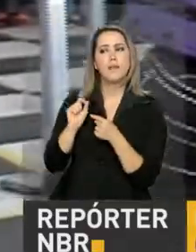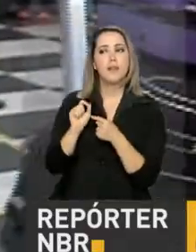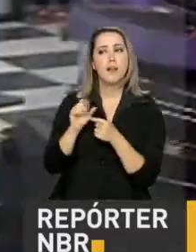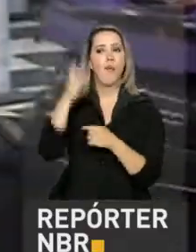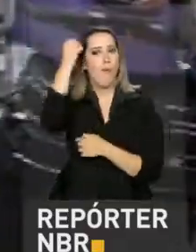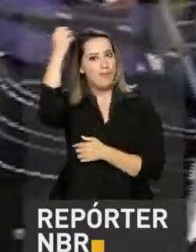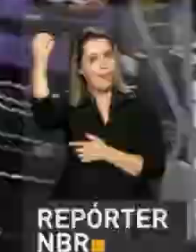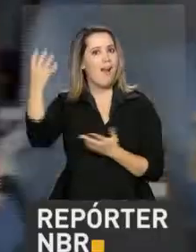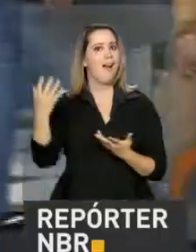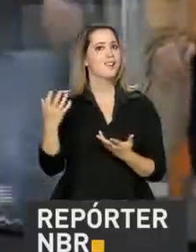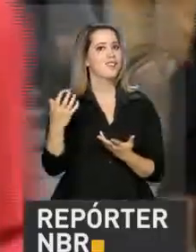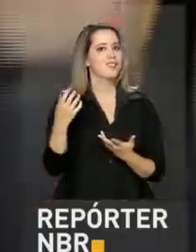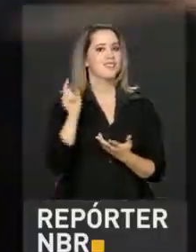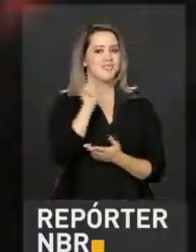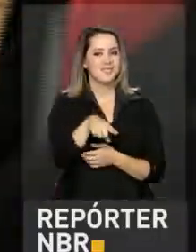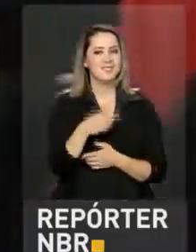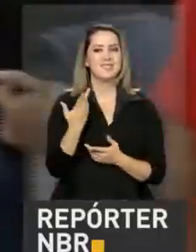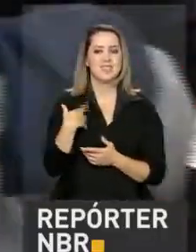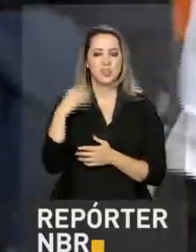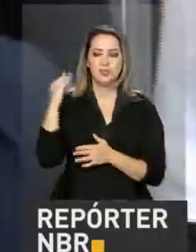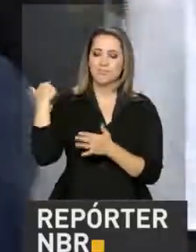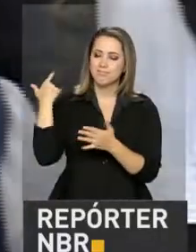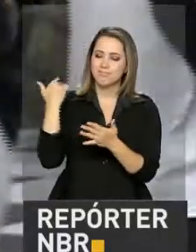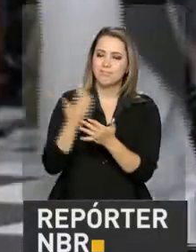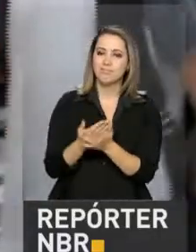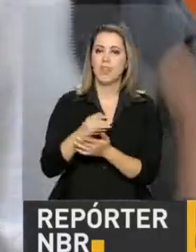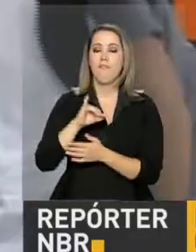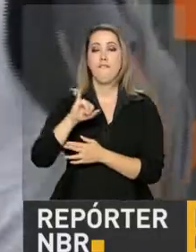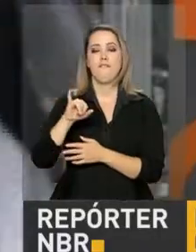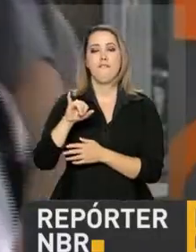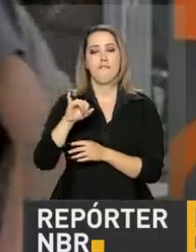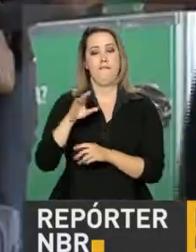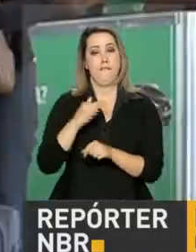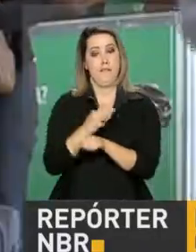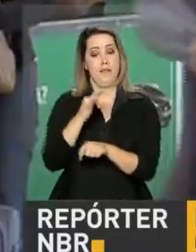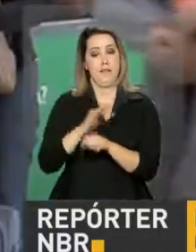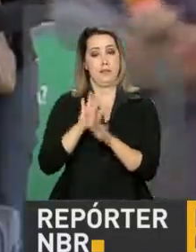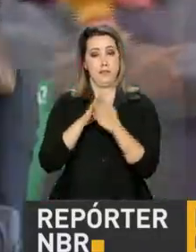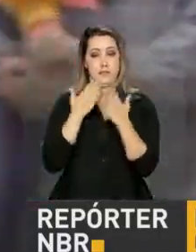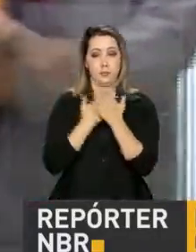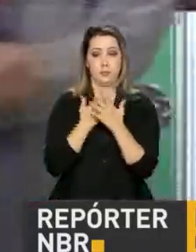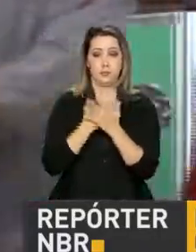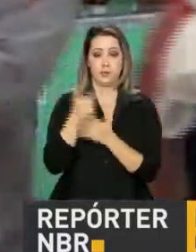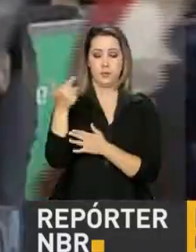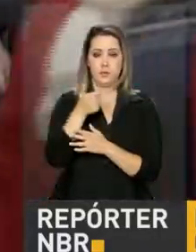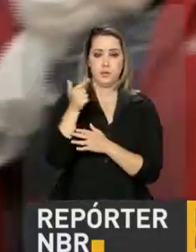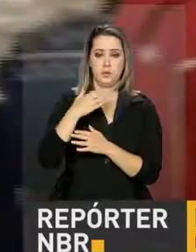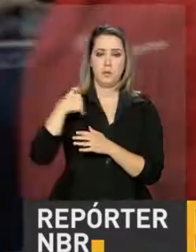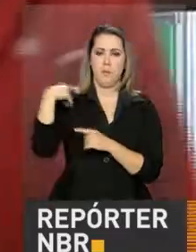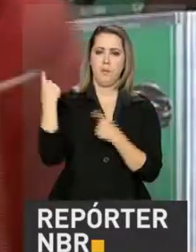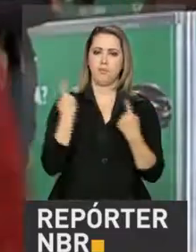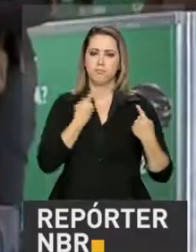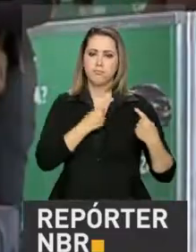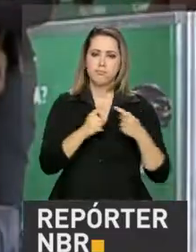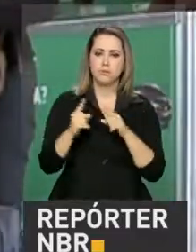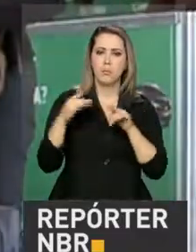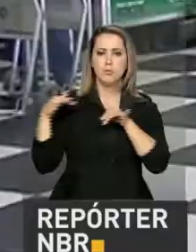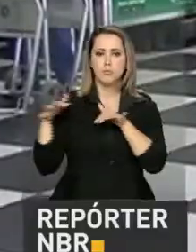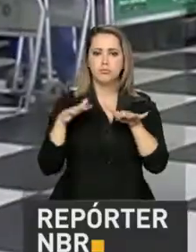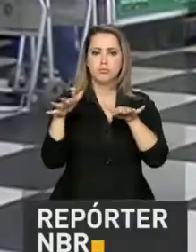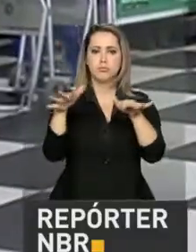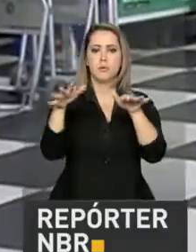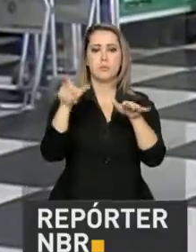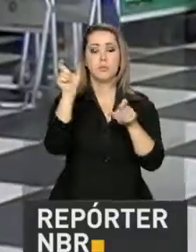isso é uma tradição. O mês de férias escolares é o segundo mais movimentado do ano nos aeroportos do país, atrás apenas de